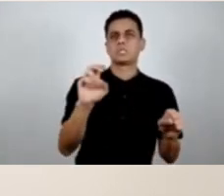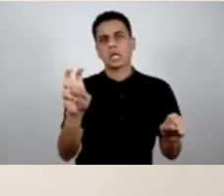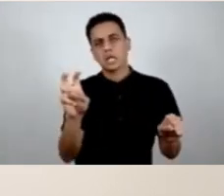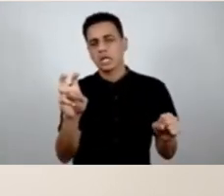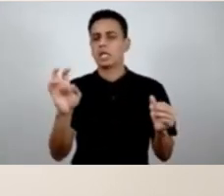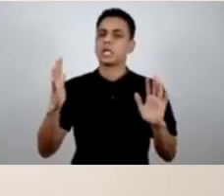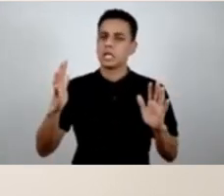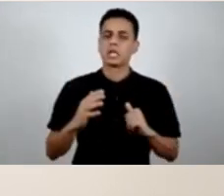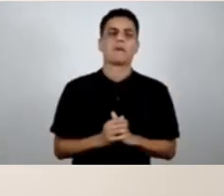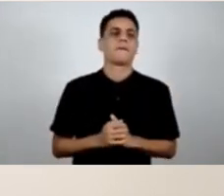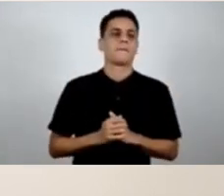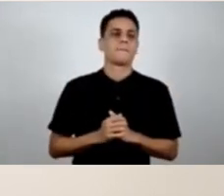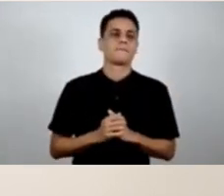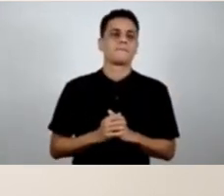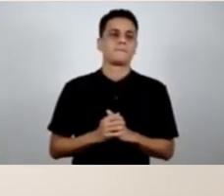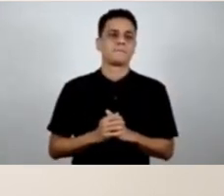2005, se não me engano, né,